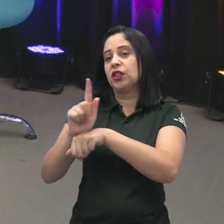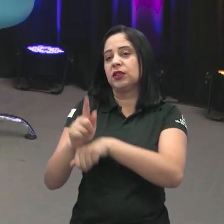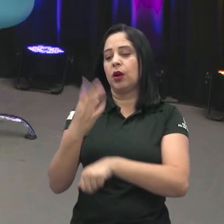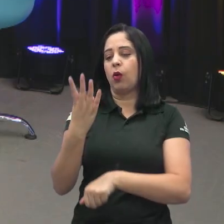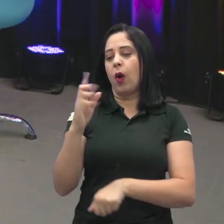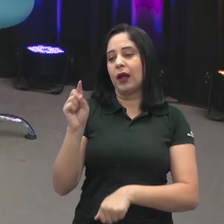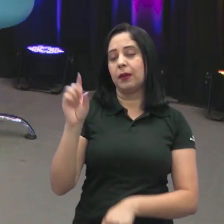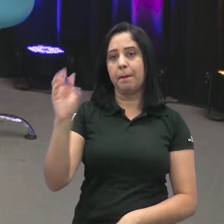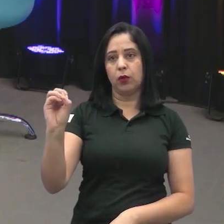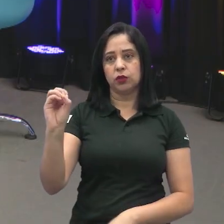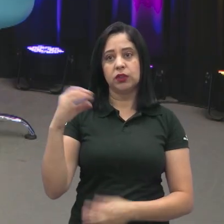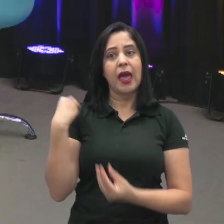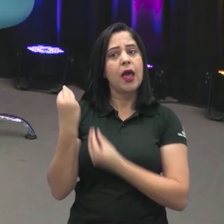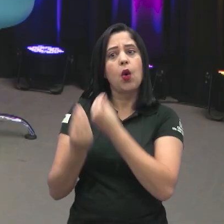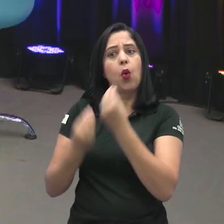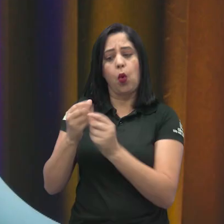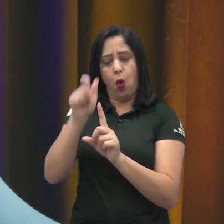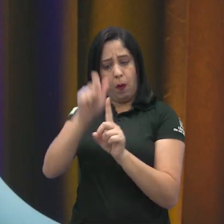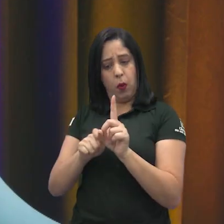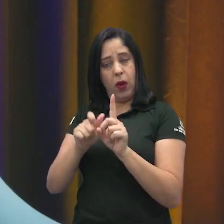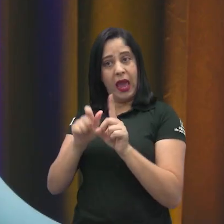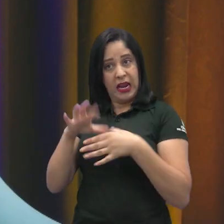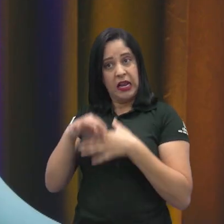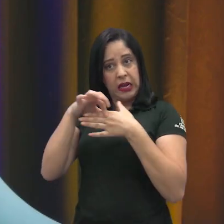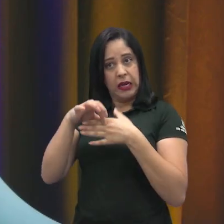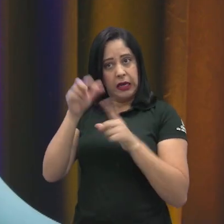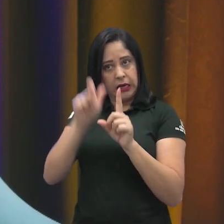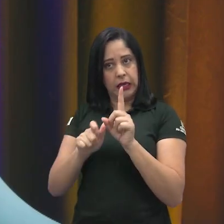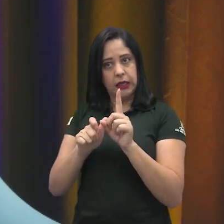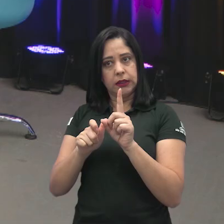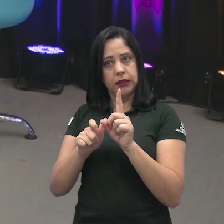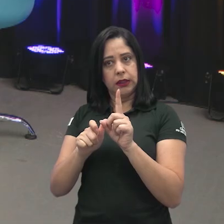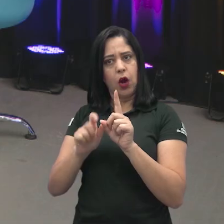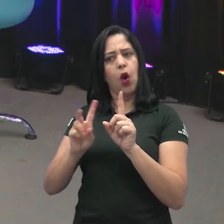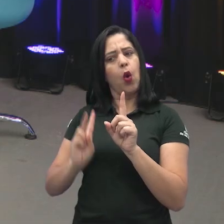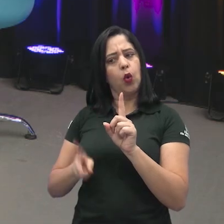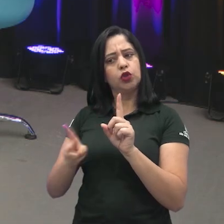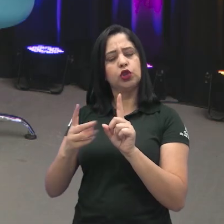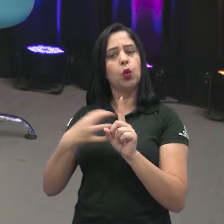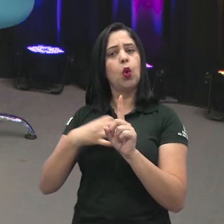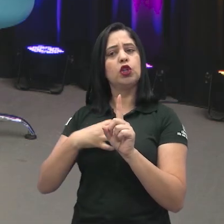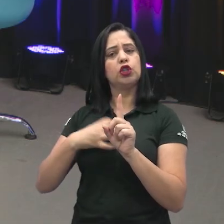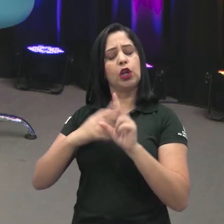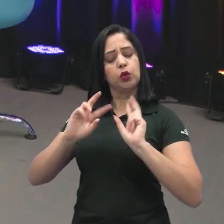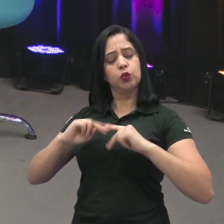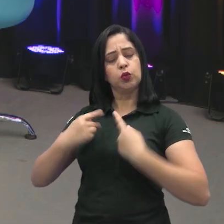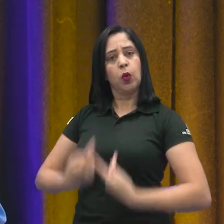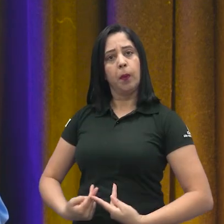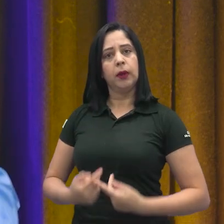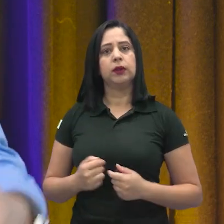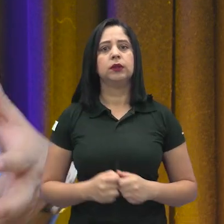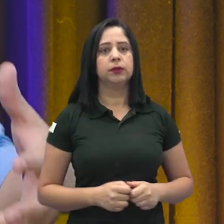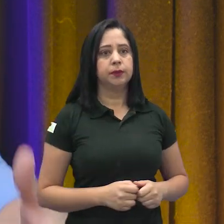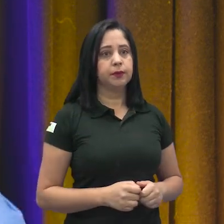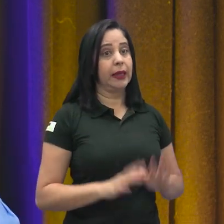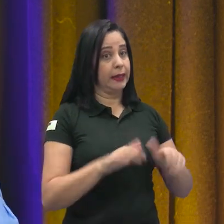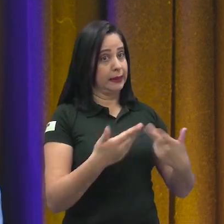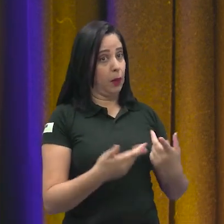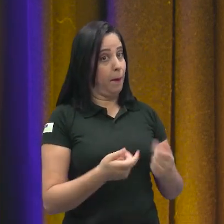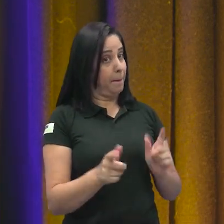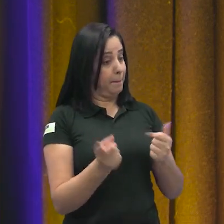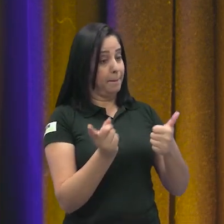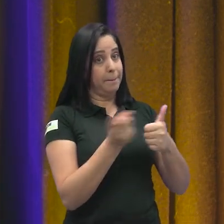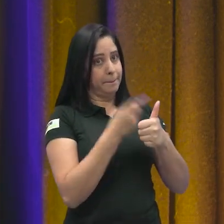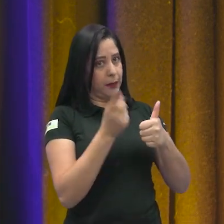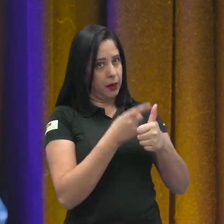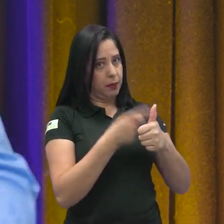líder se mantém relevante sem perder a essência humana? Olha, primeiro, como eu comentei agora, é manter a questão dos seus valores. Isso